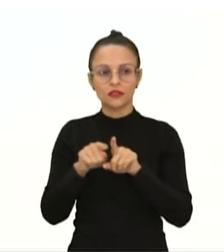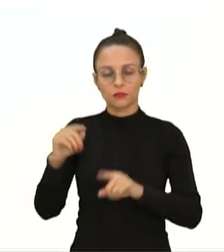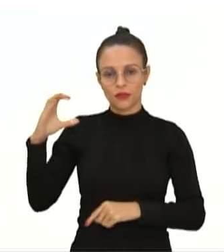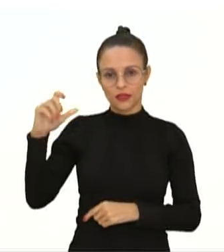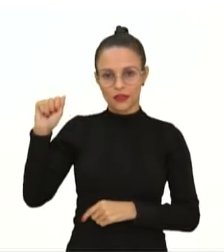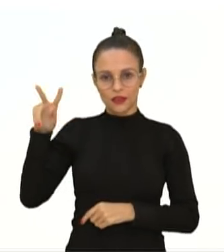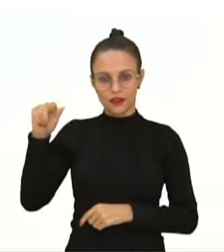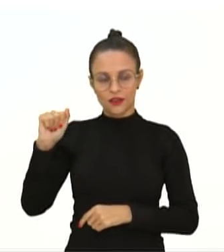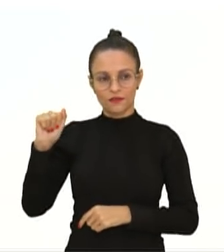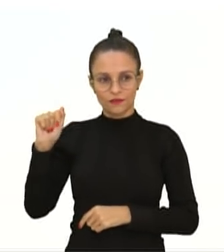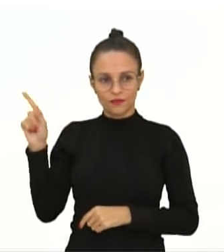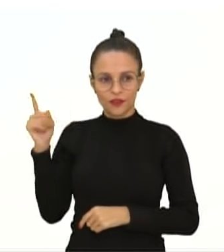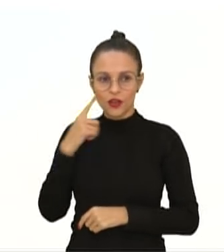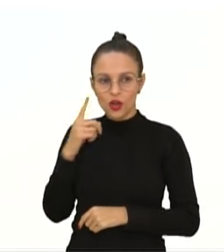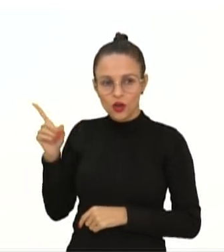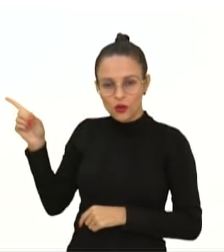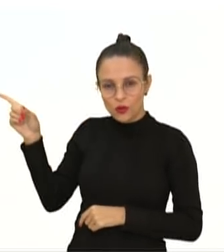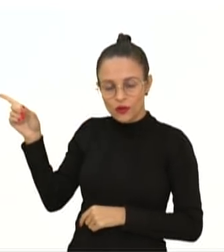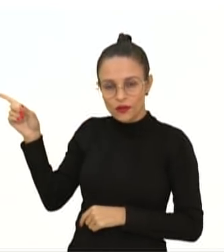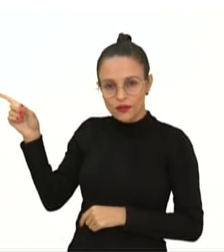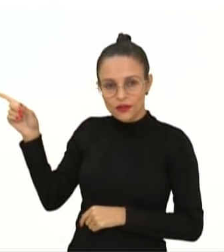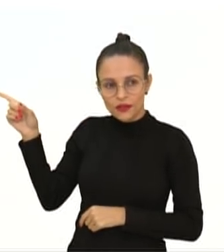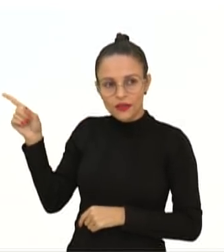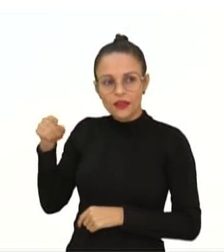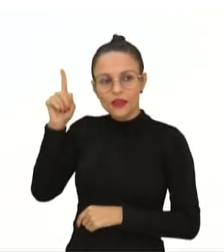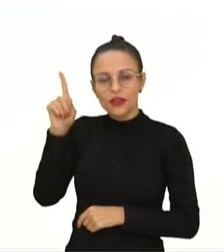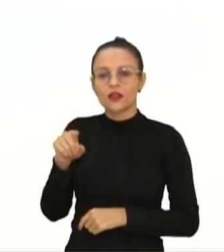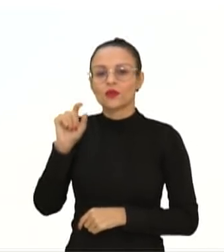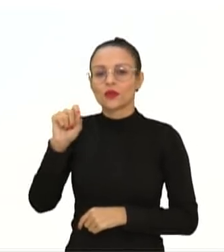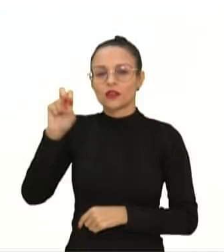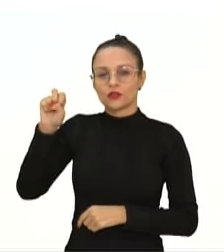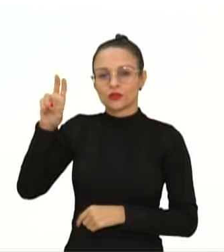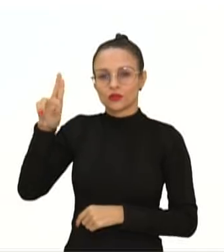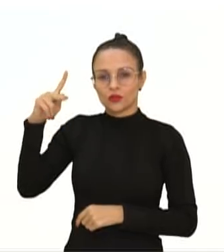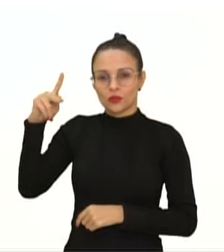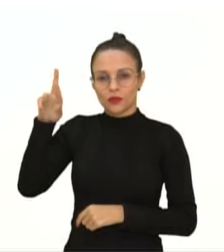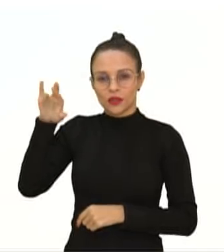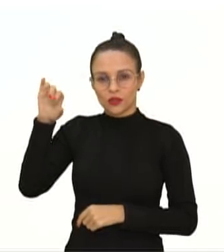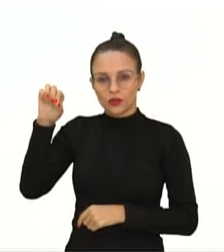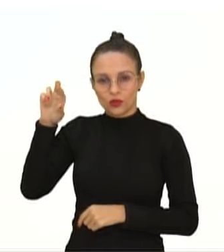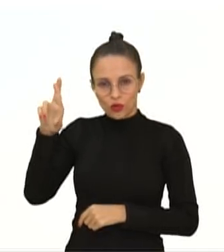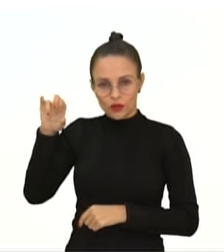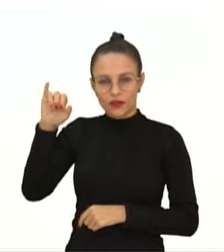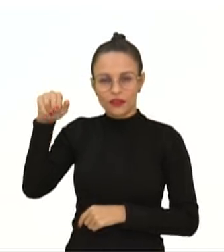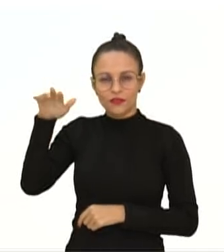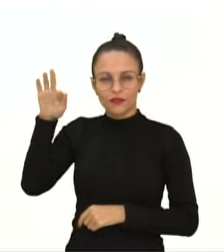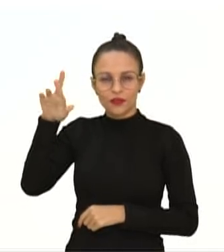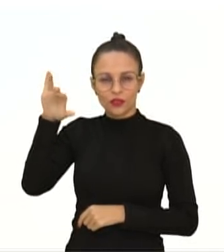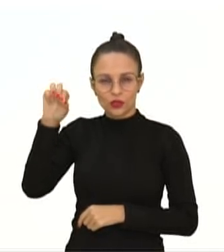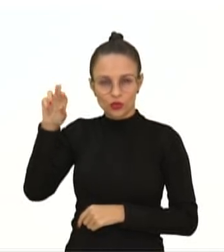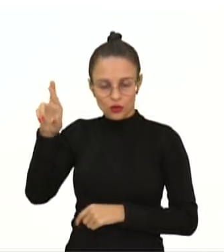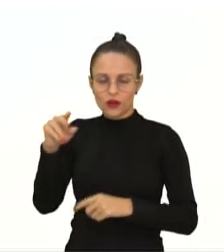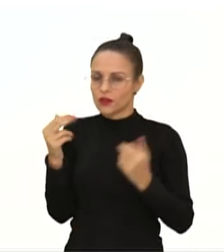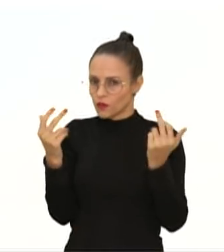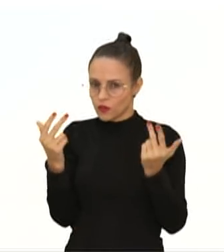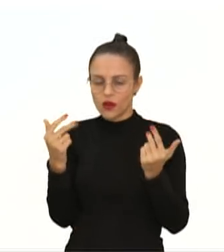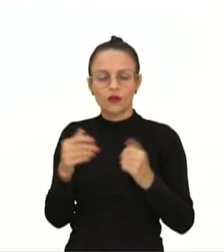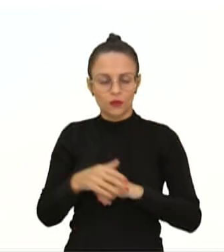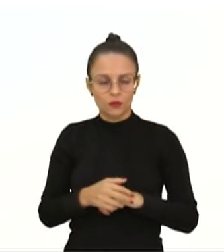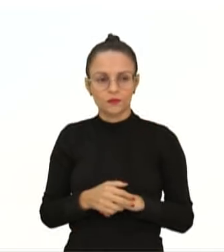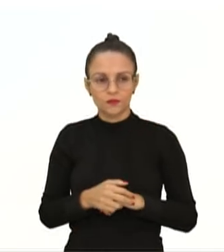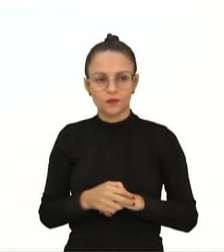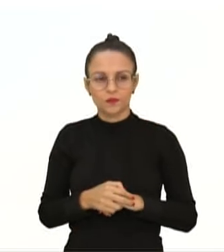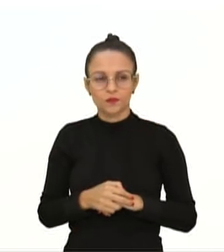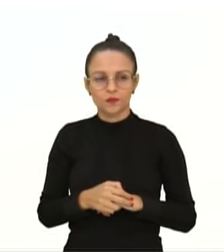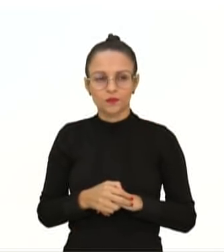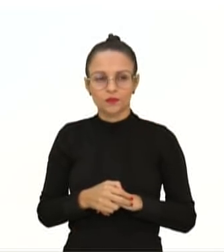cava superior. Aqui essa veia cava, ela é chamada superior e inferior, é a mesma, tá? Só que em pontos diferentes ela recebe esse